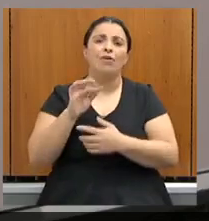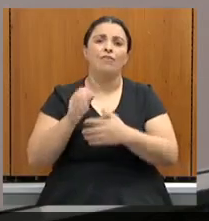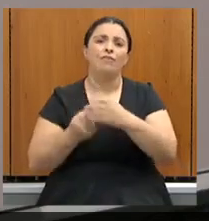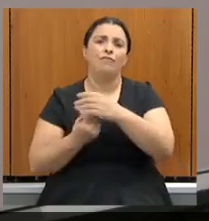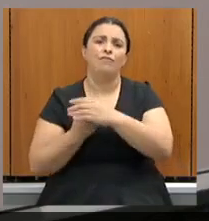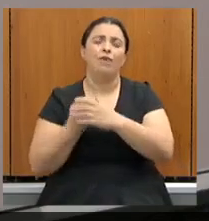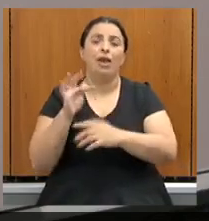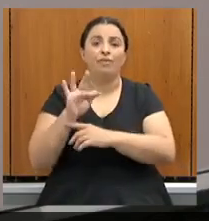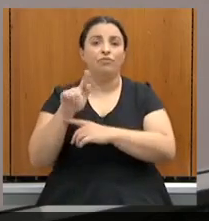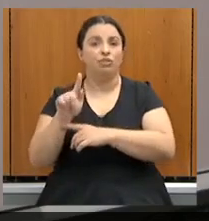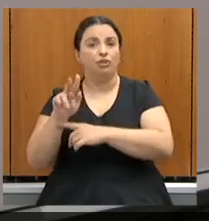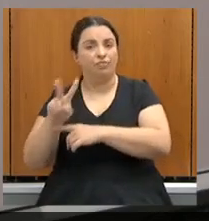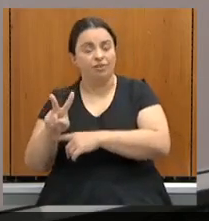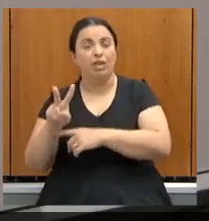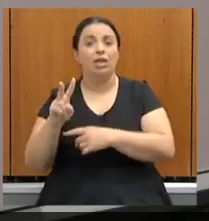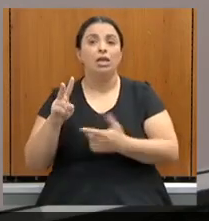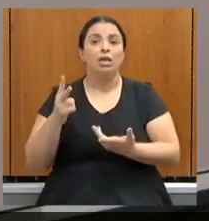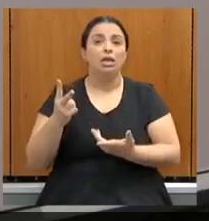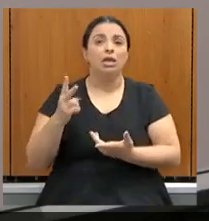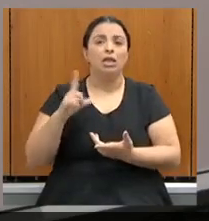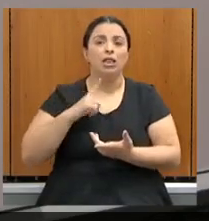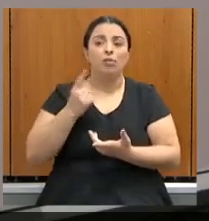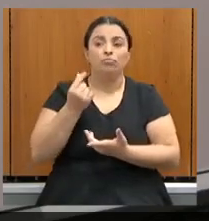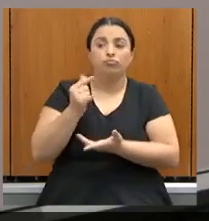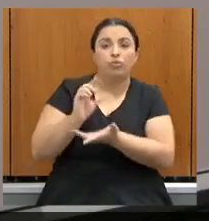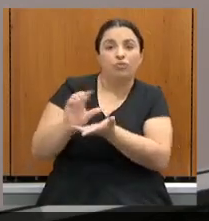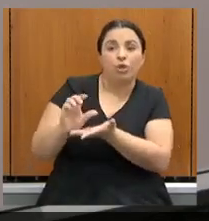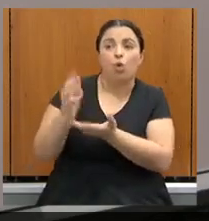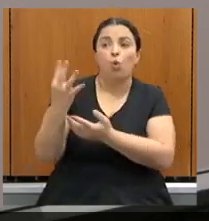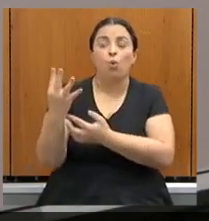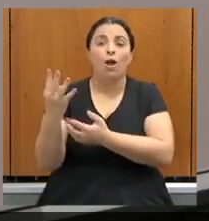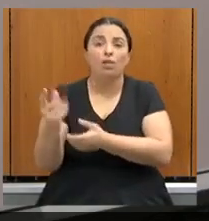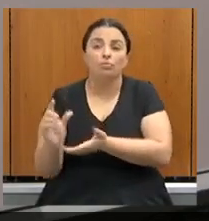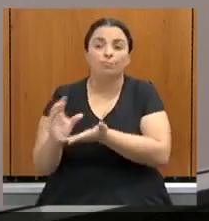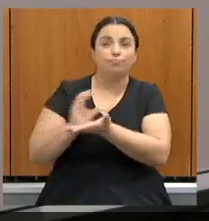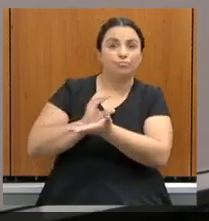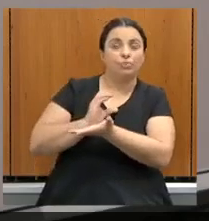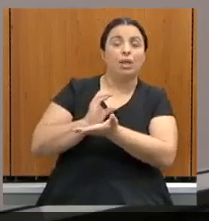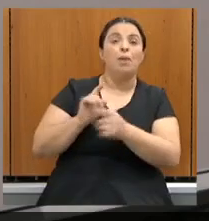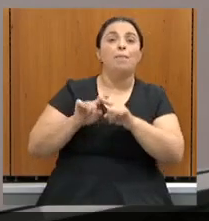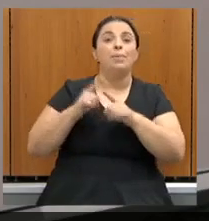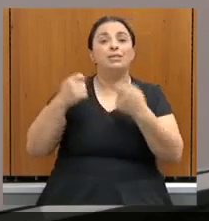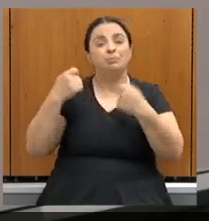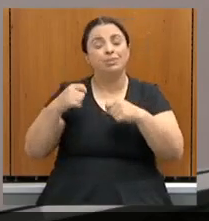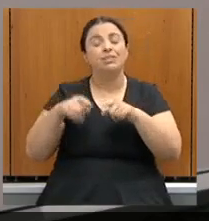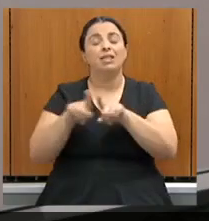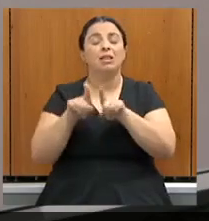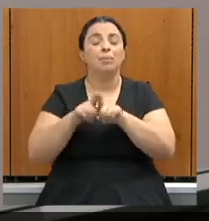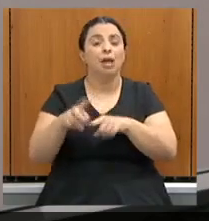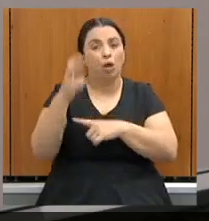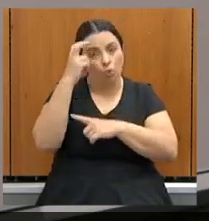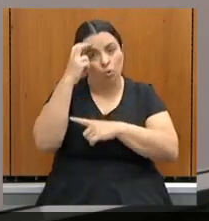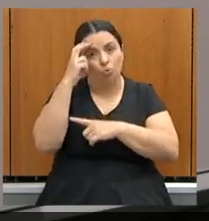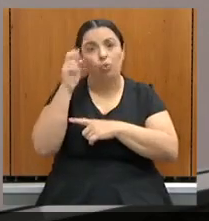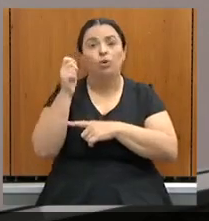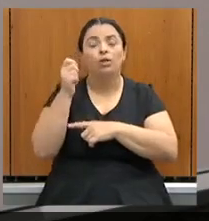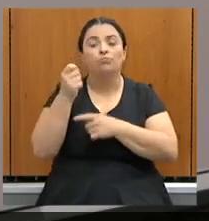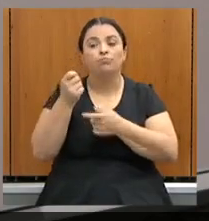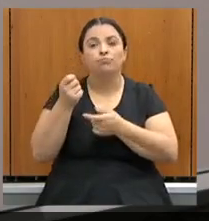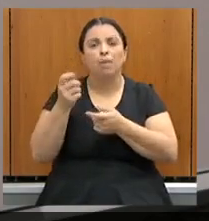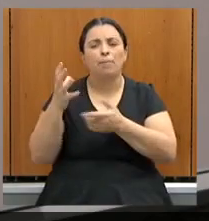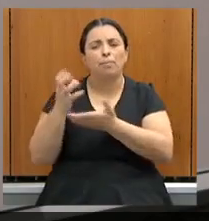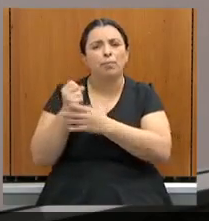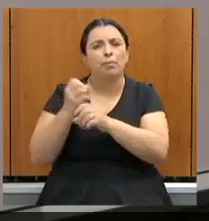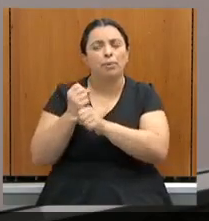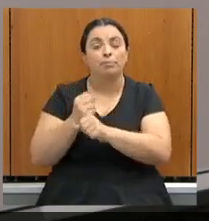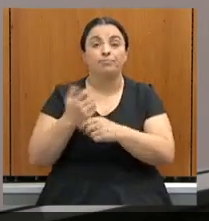retornam, mas é preciso também ter um observatório da cultura. O ICMS Turístico, que foi todo